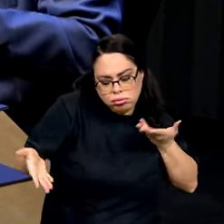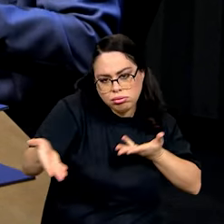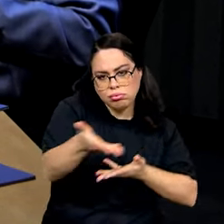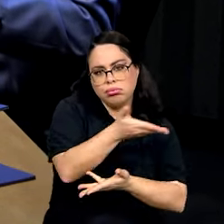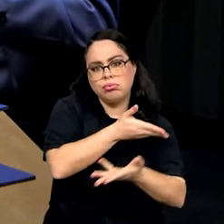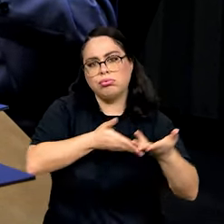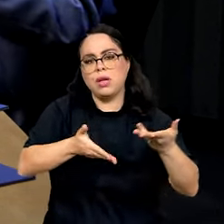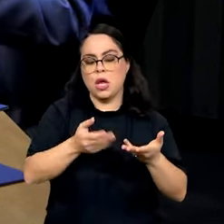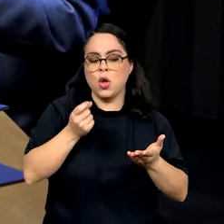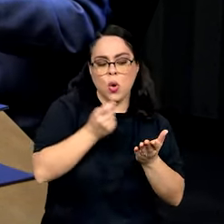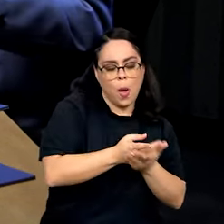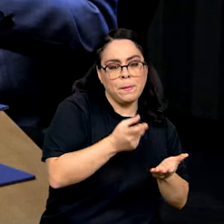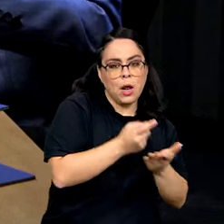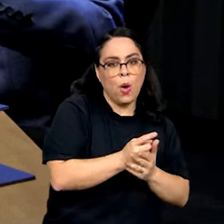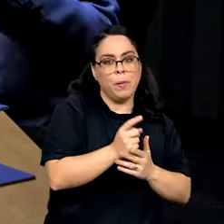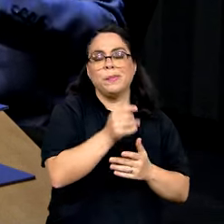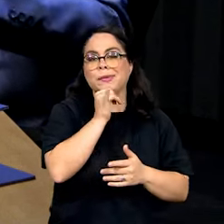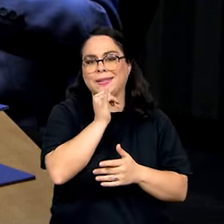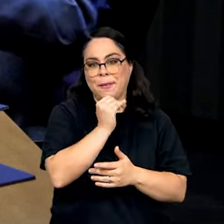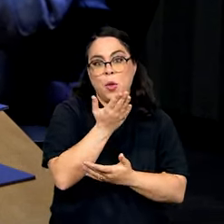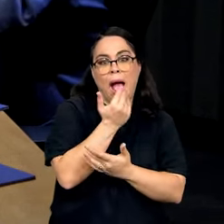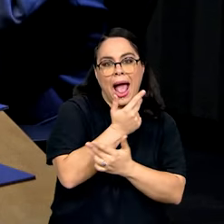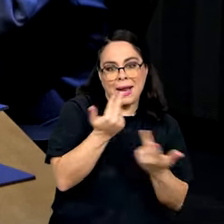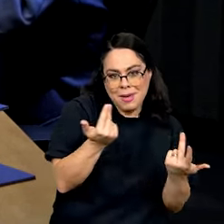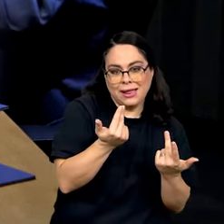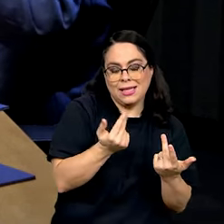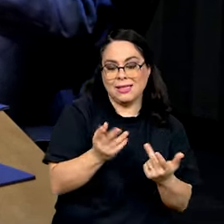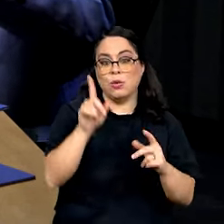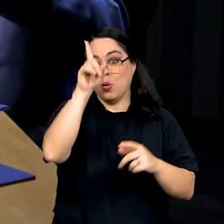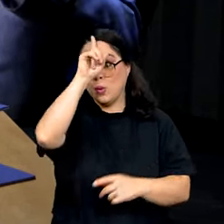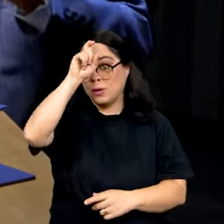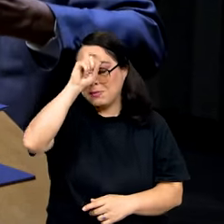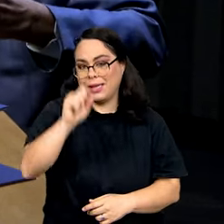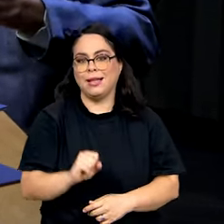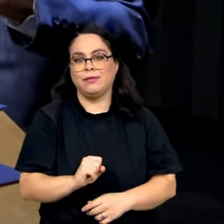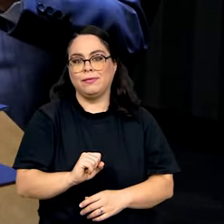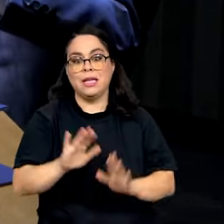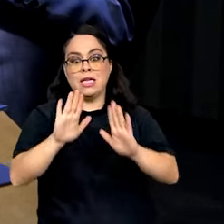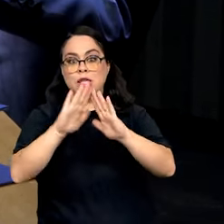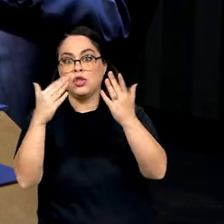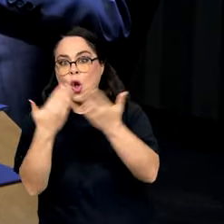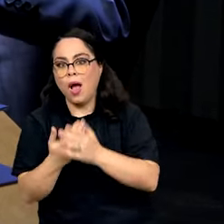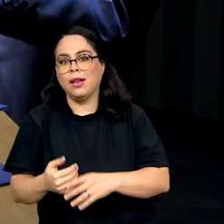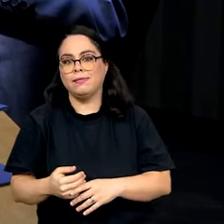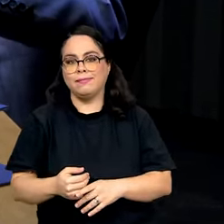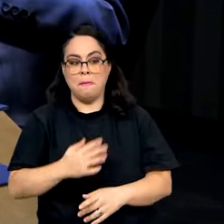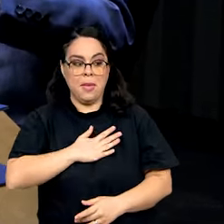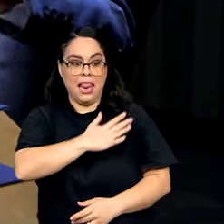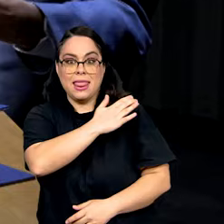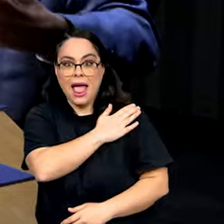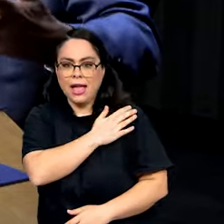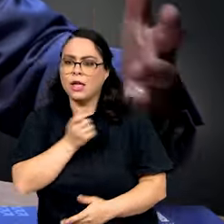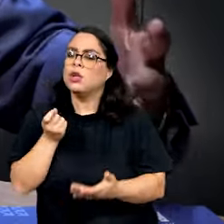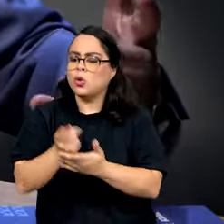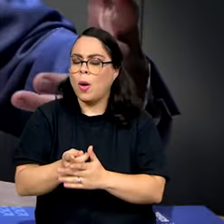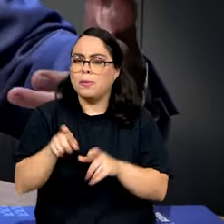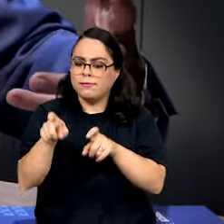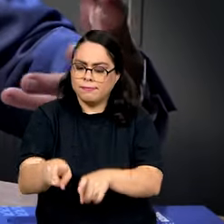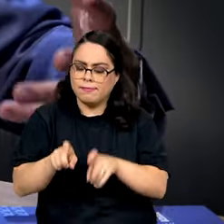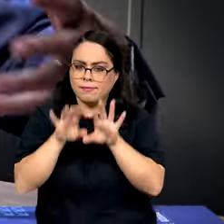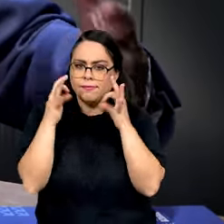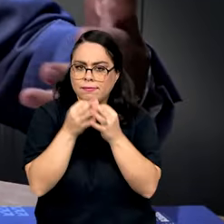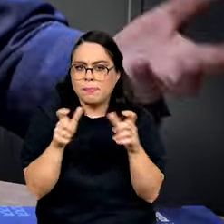integração de compra de alimento de uma escola de um hospital e das Forças Armadas comprando dos